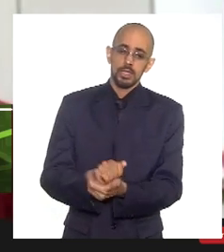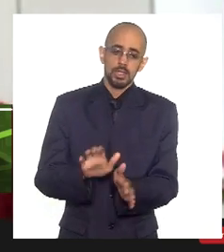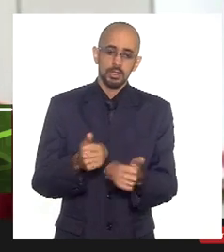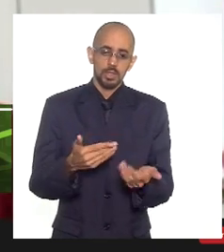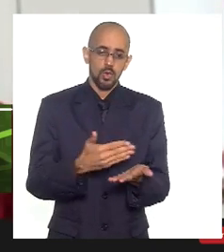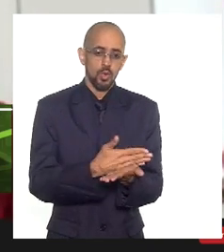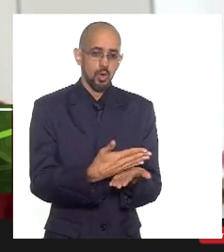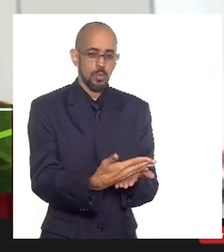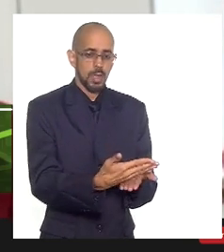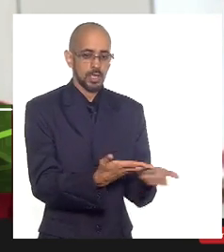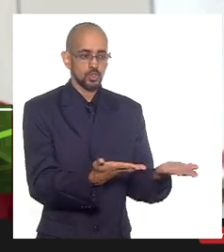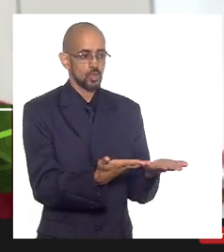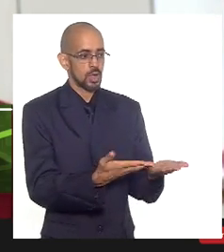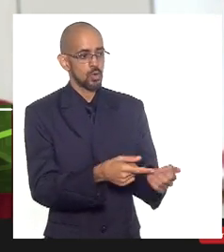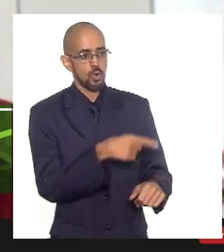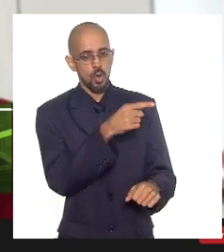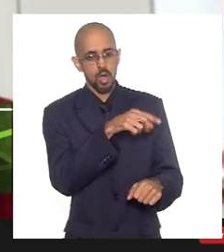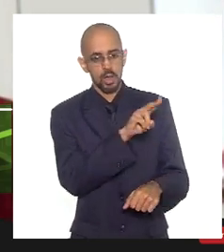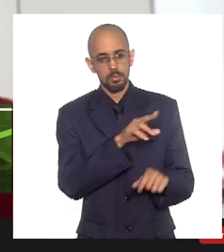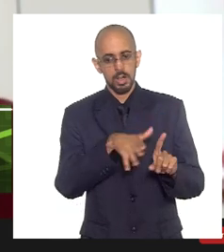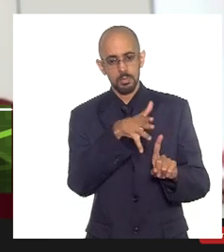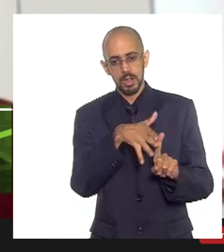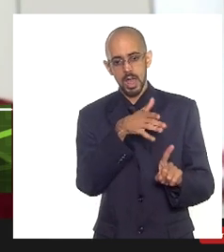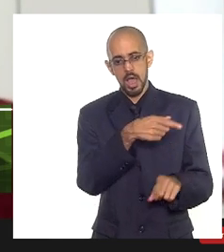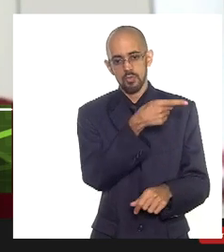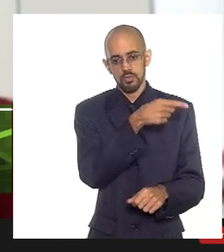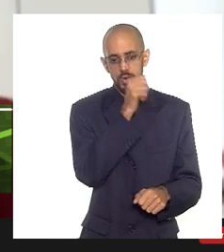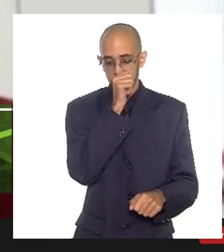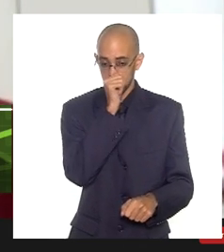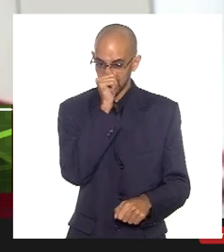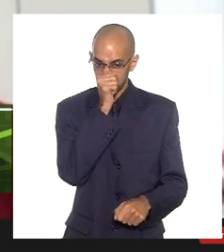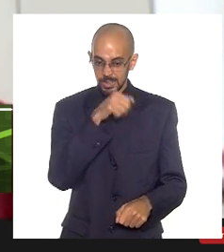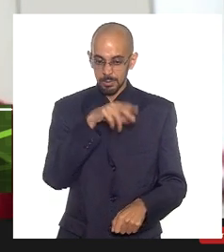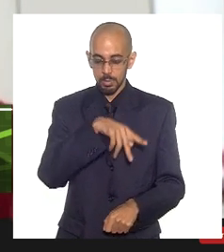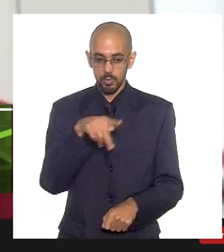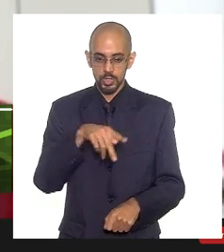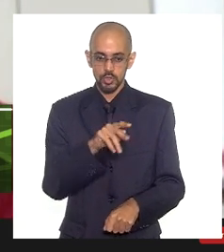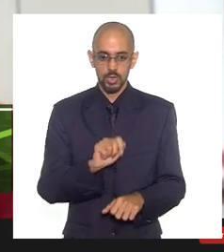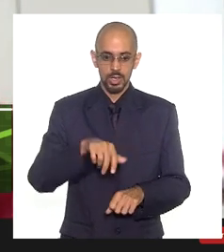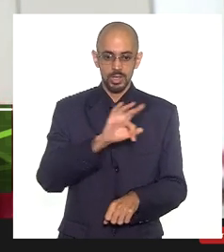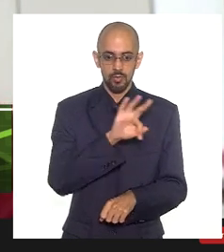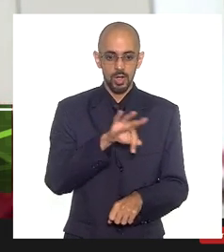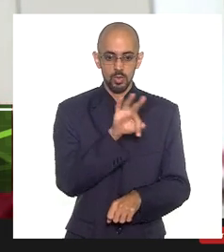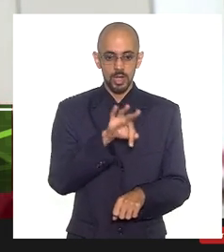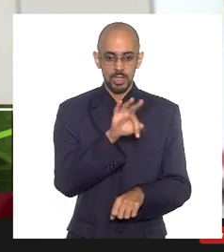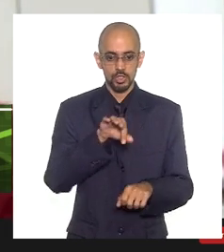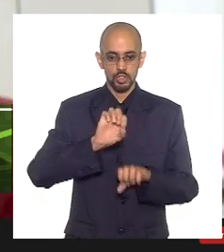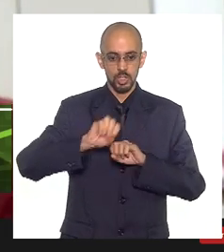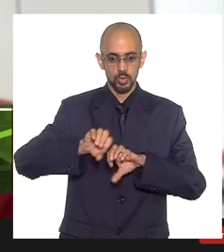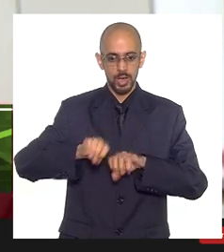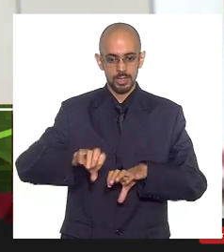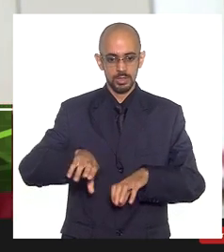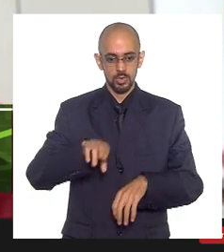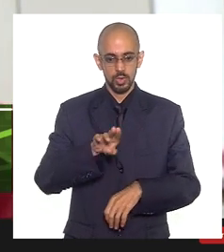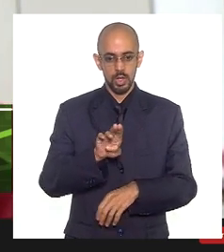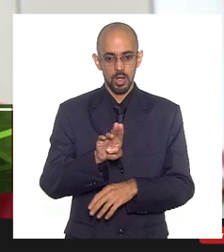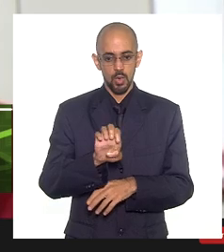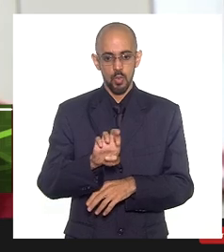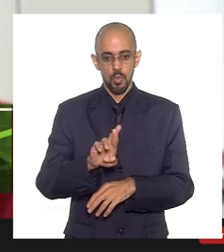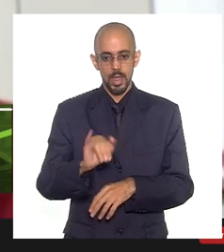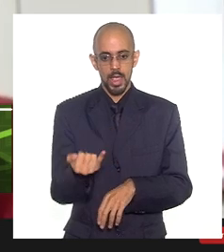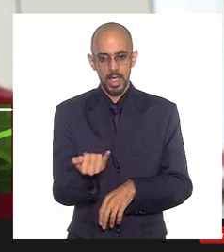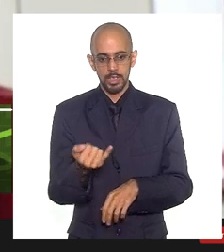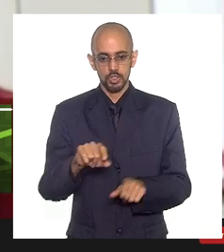aqui convidando para fazer uso da palavra a professora da faculdade de educação da UERJ e representante do conselho